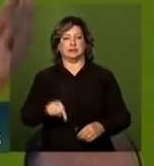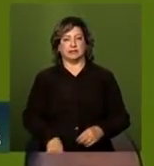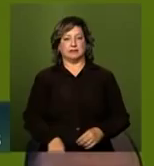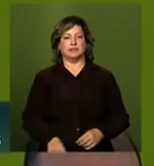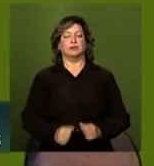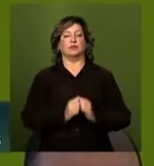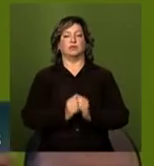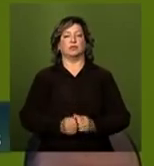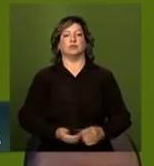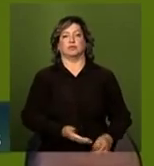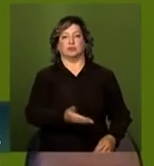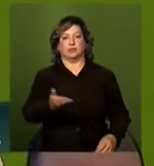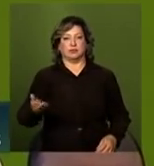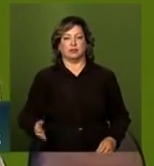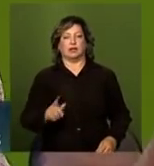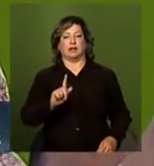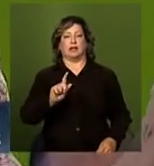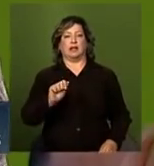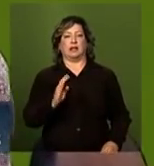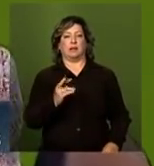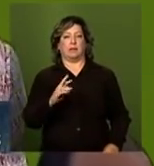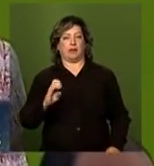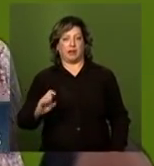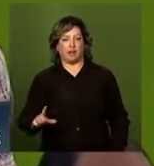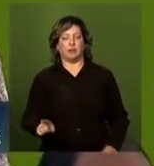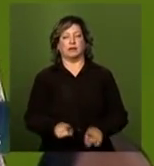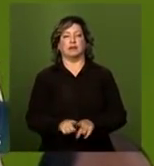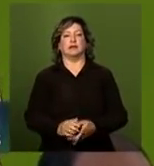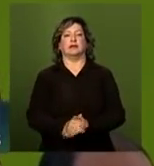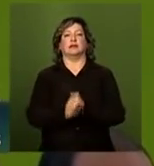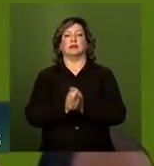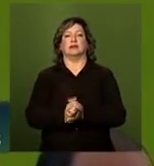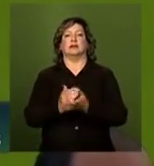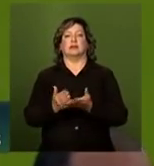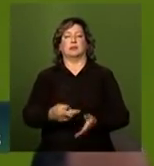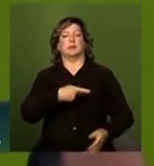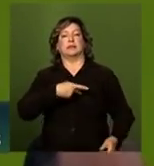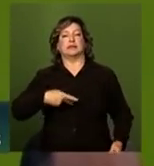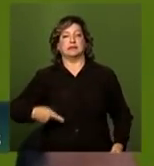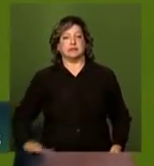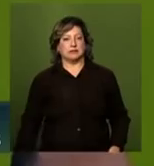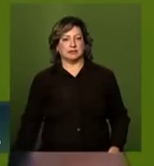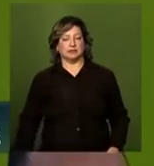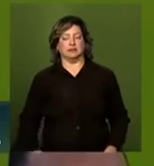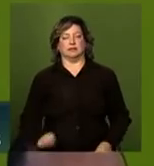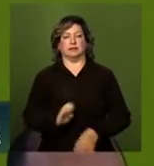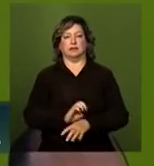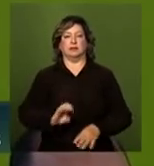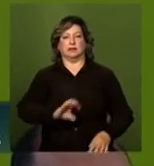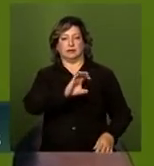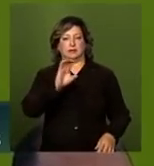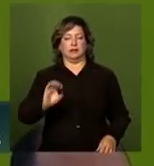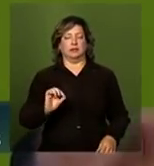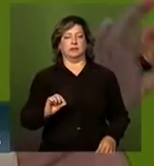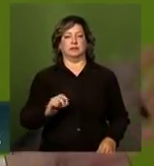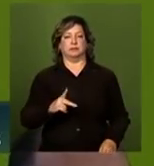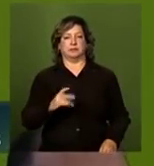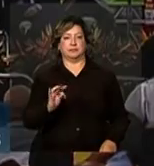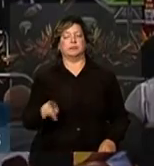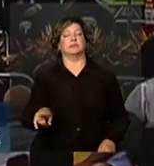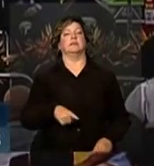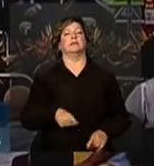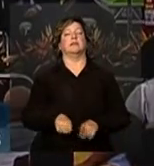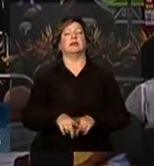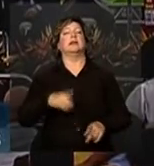juntamente com o Gabriel quero saudar também o presidente Estadual do partido dos trabalhadores Deputado Odair